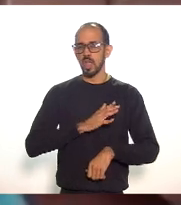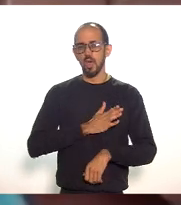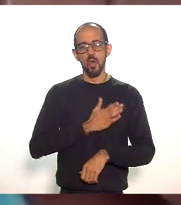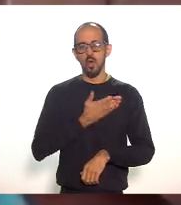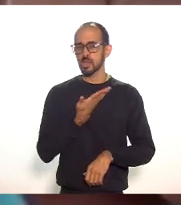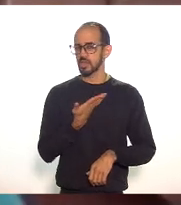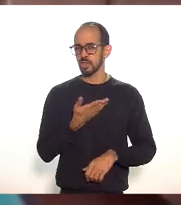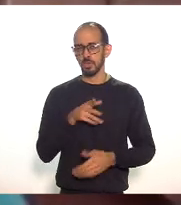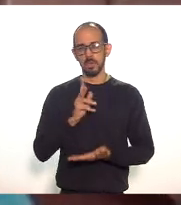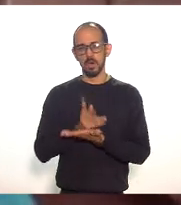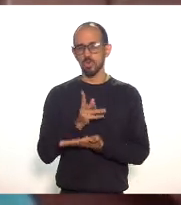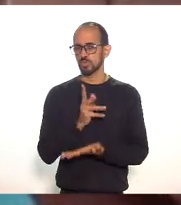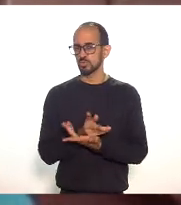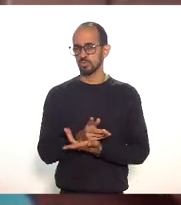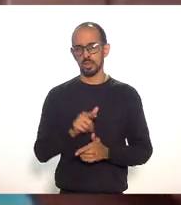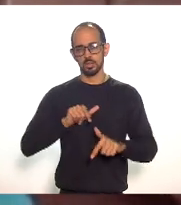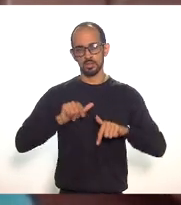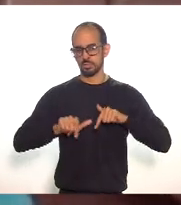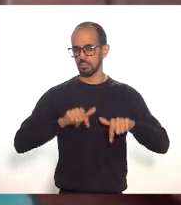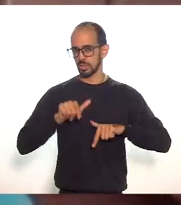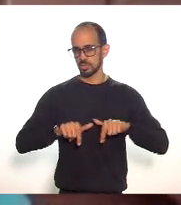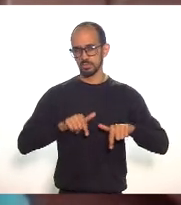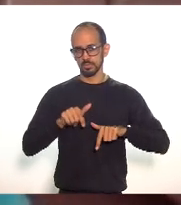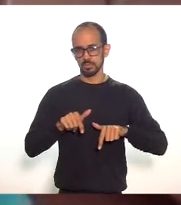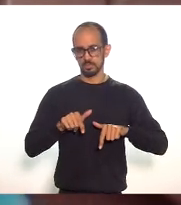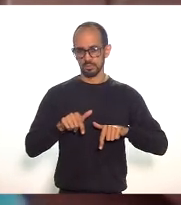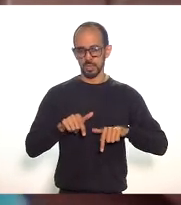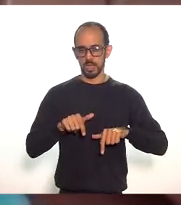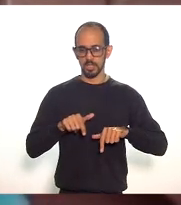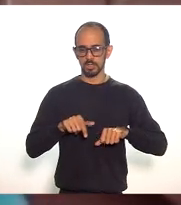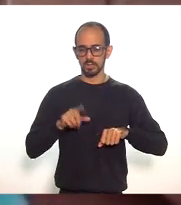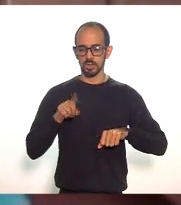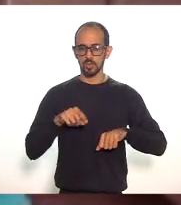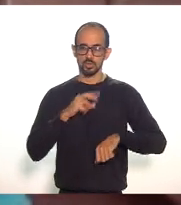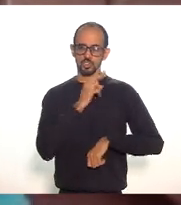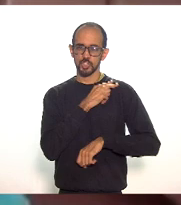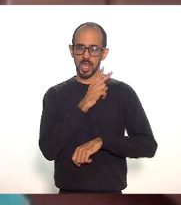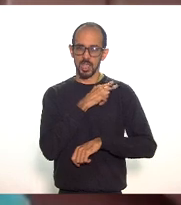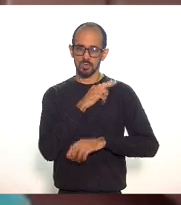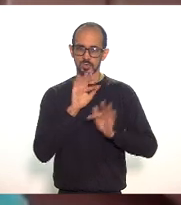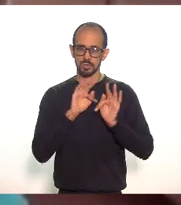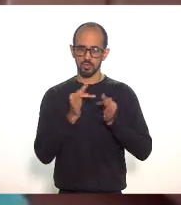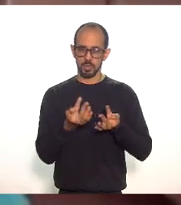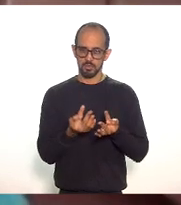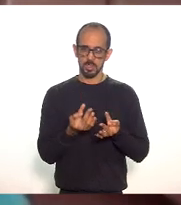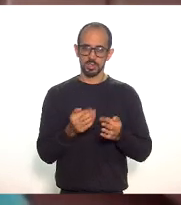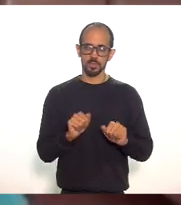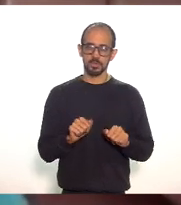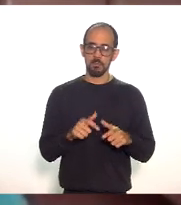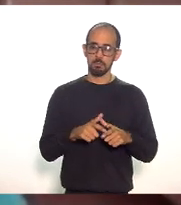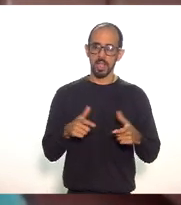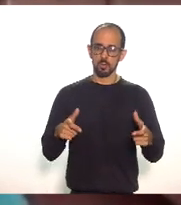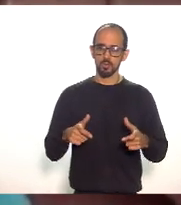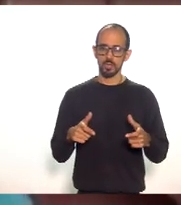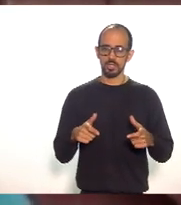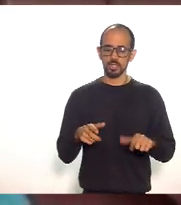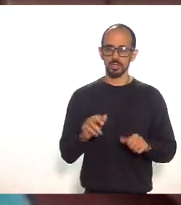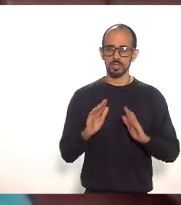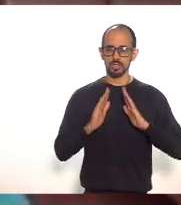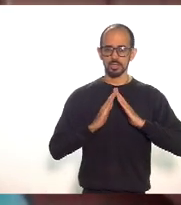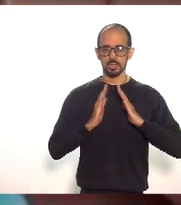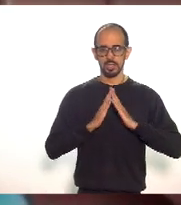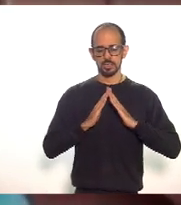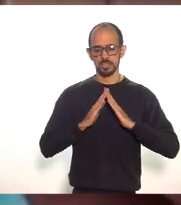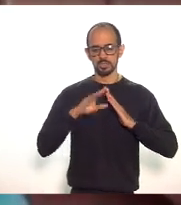para a continuidade das pessoas que chefiam seus lares. Né? E a gente sabe que a maioria dos lares hoje